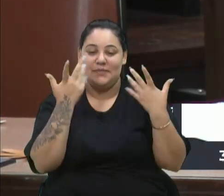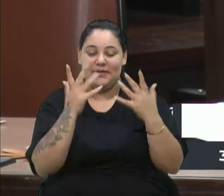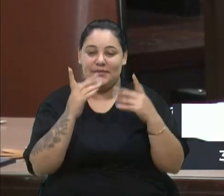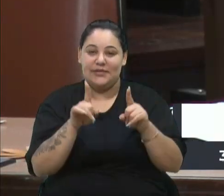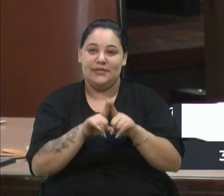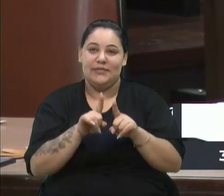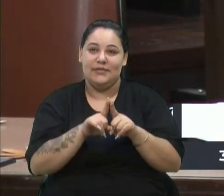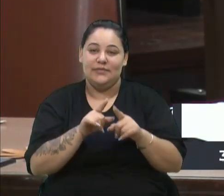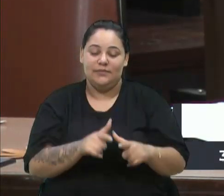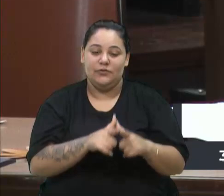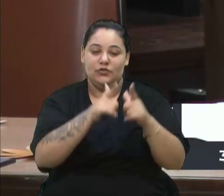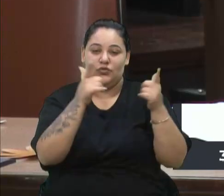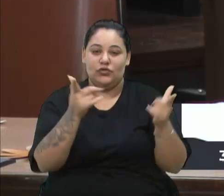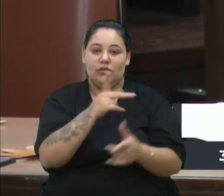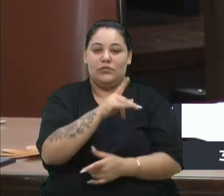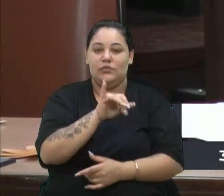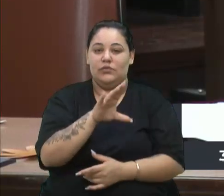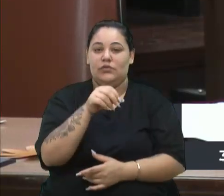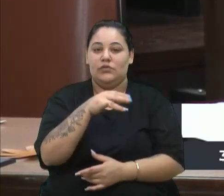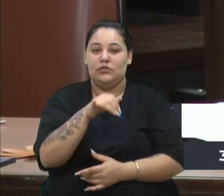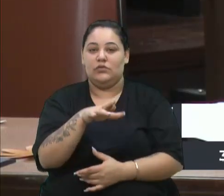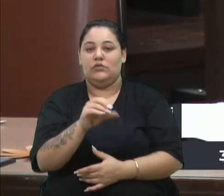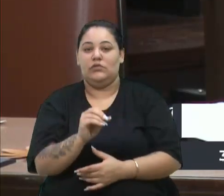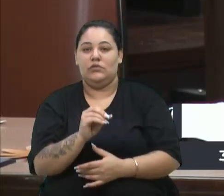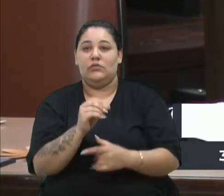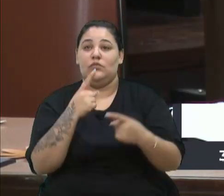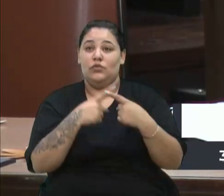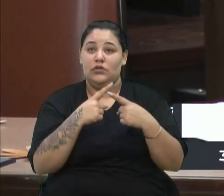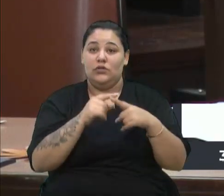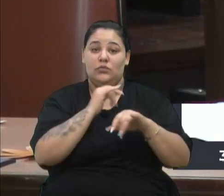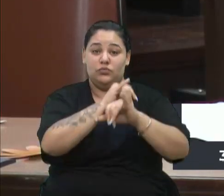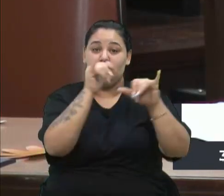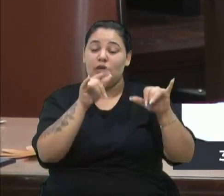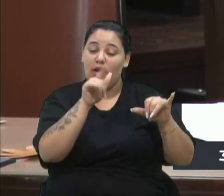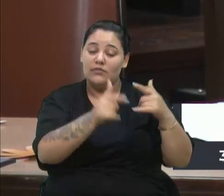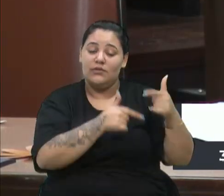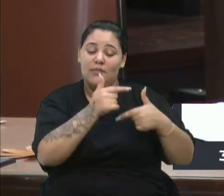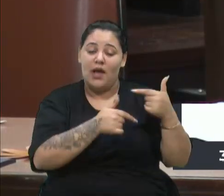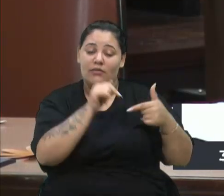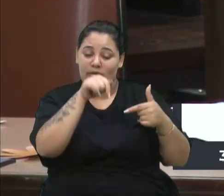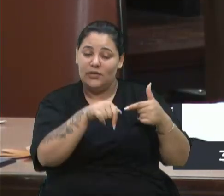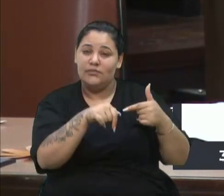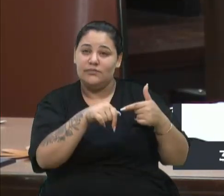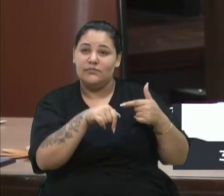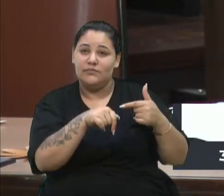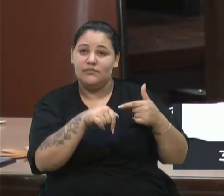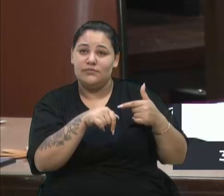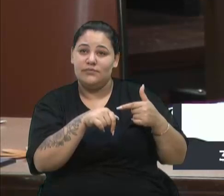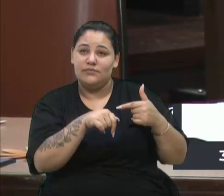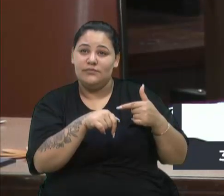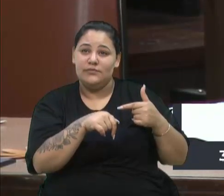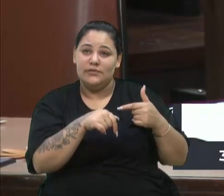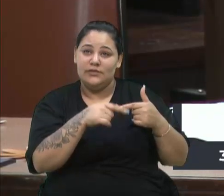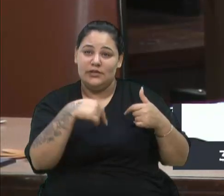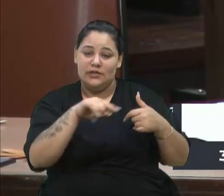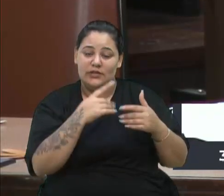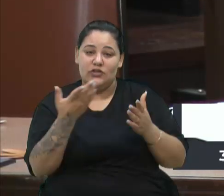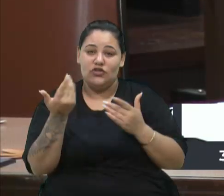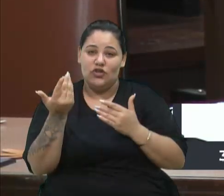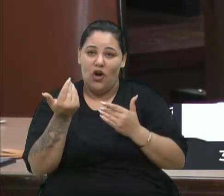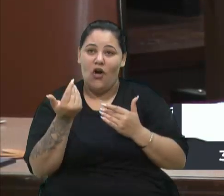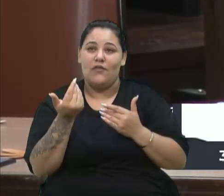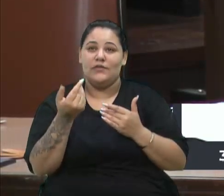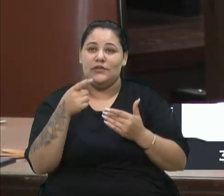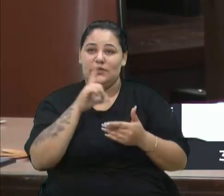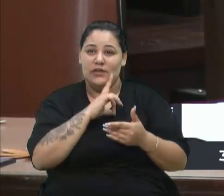o Jornal Pioneiro, né? Porque isso é repercutir as ações do parlamento. Né? E essa juventude nova aí, que está o Jornal